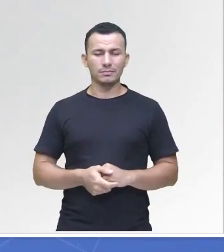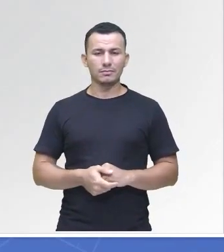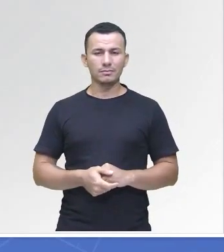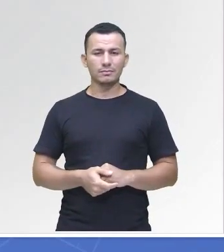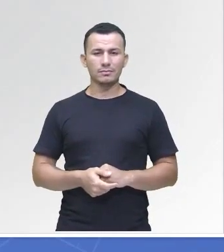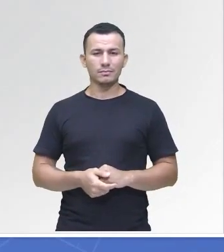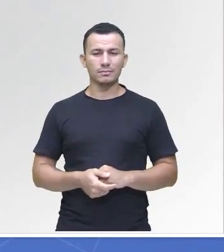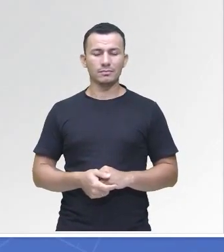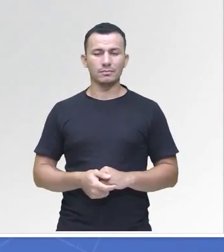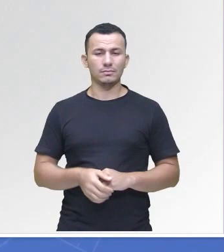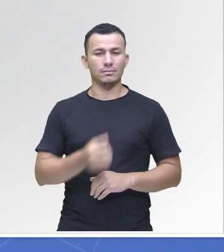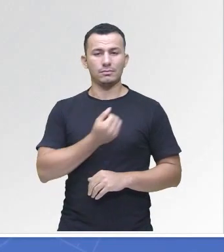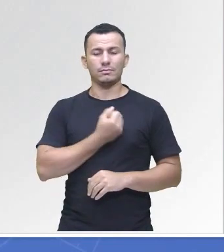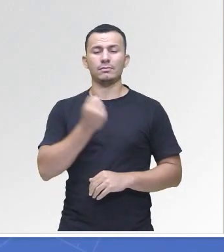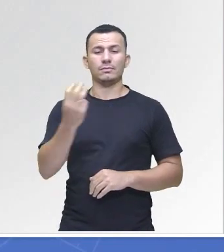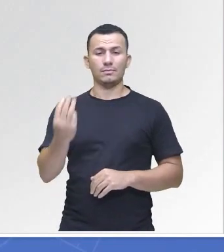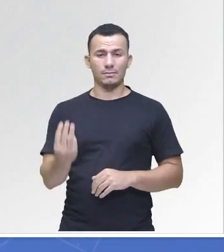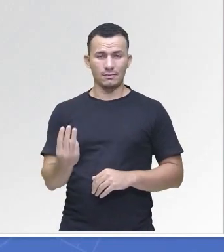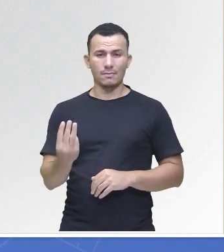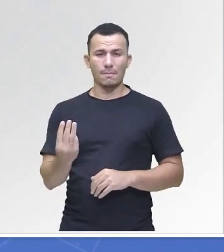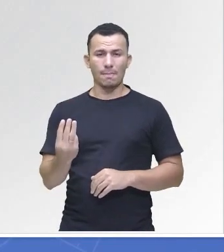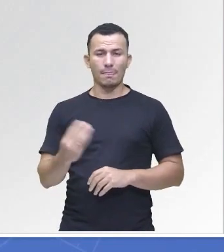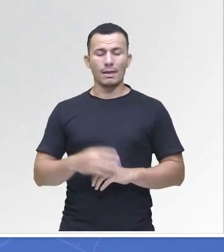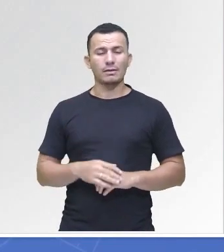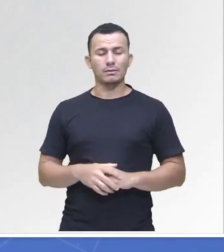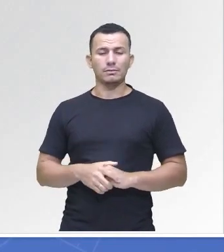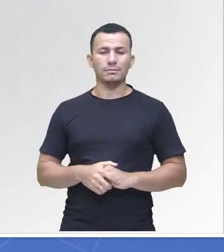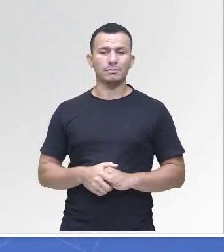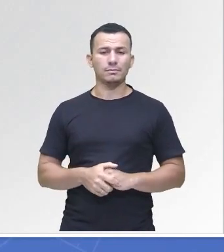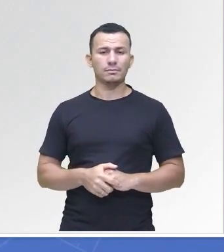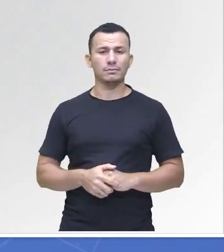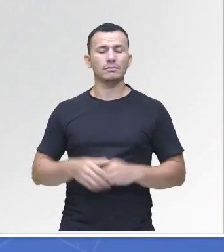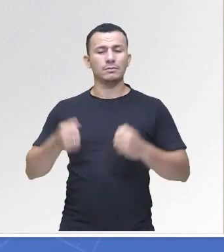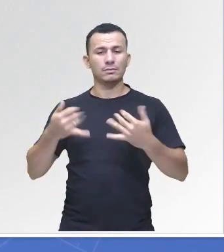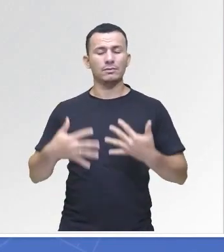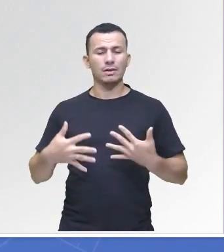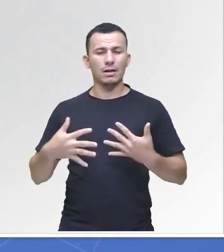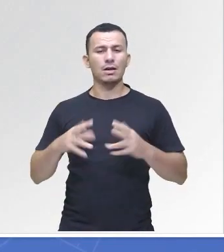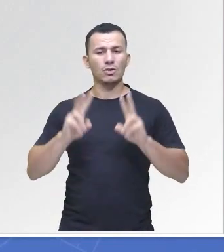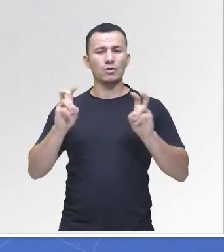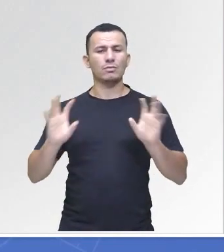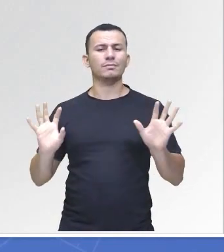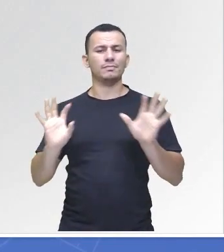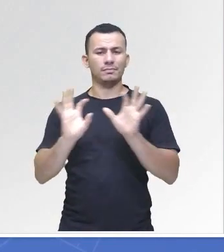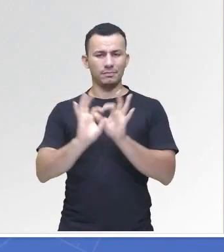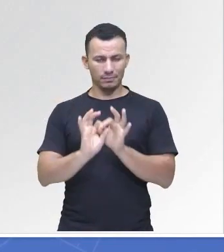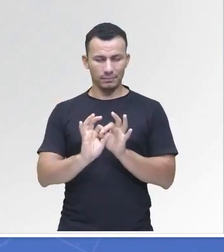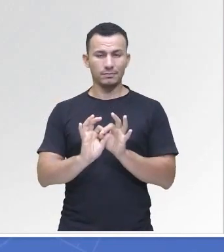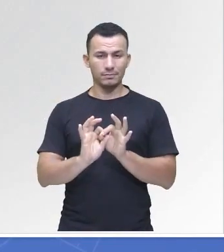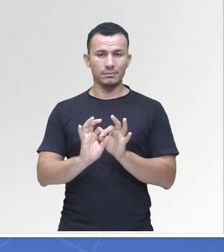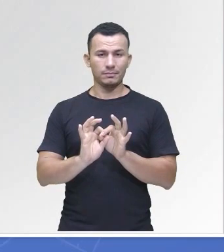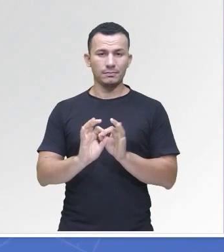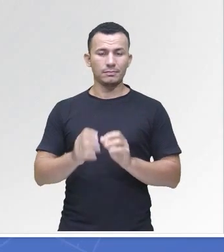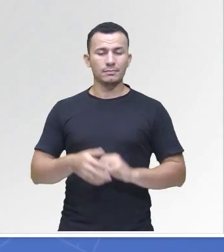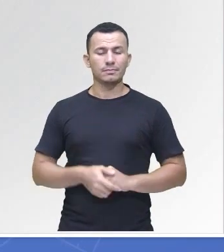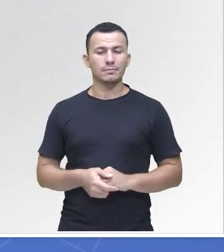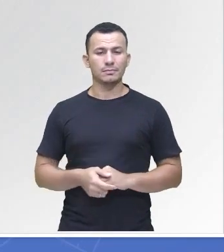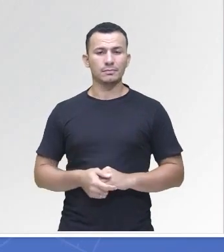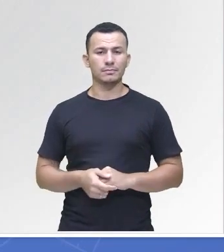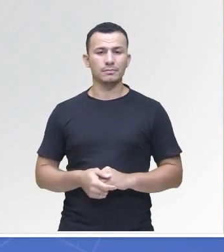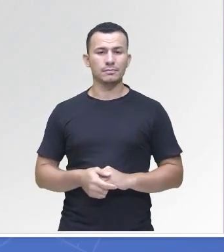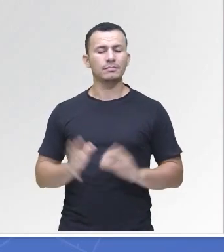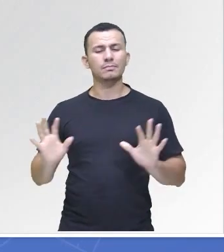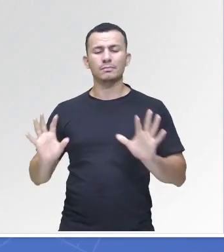Então, na nossa terceira questão, a gente vai falar agora do sistema de alianças, né? No interior do sistema